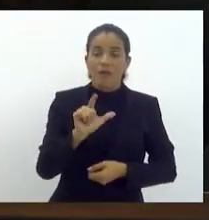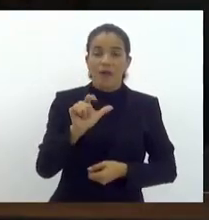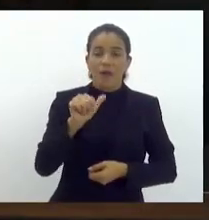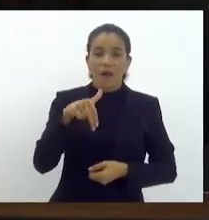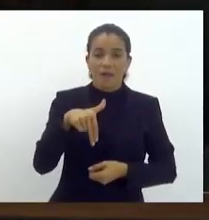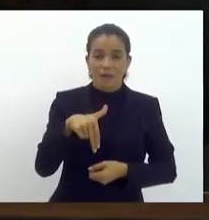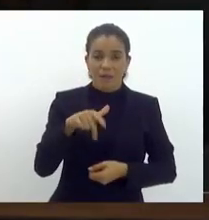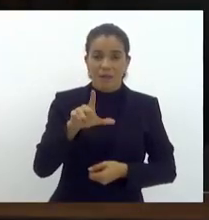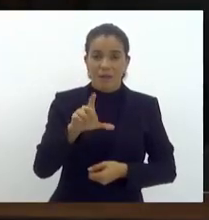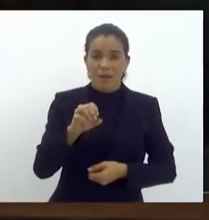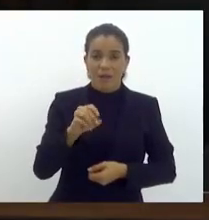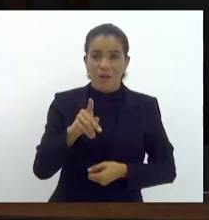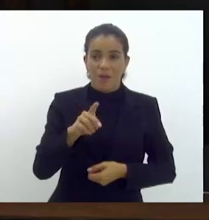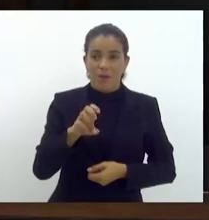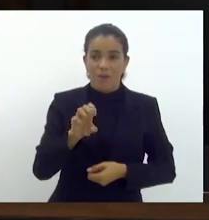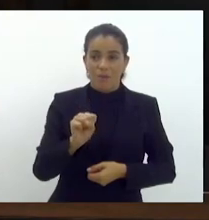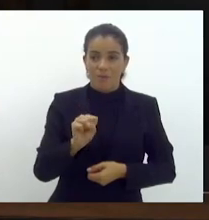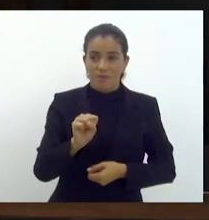Lopes